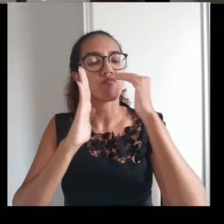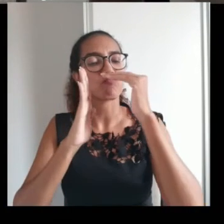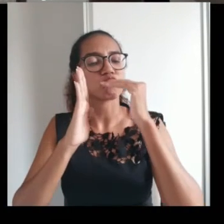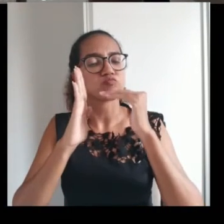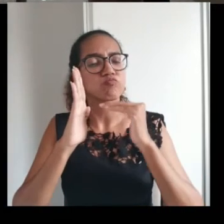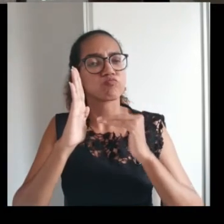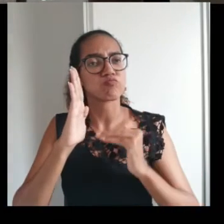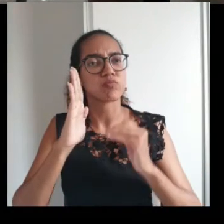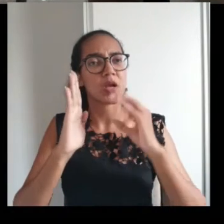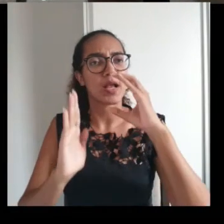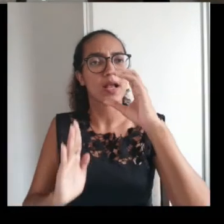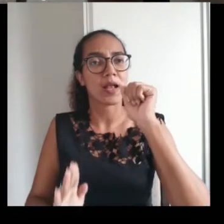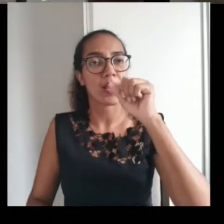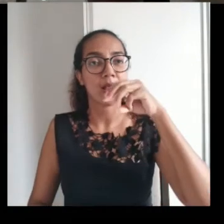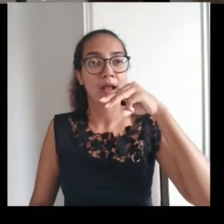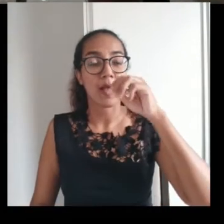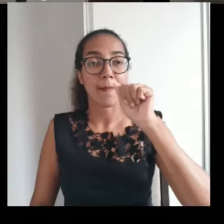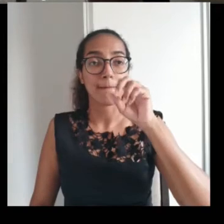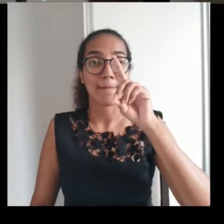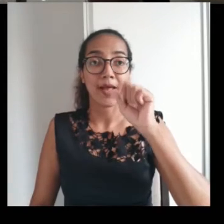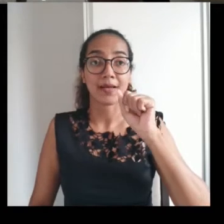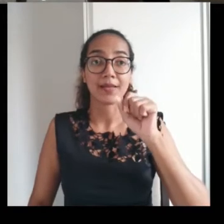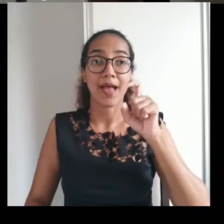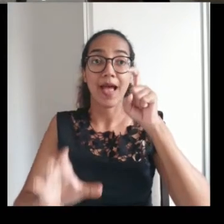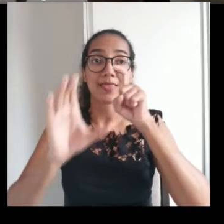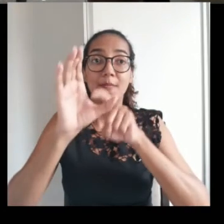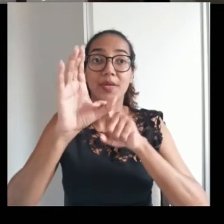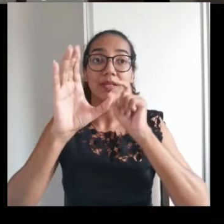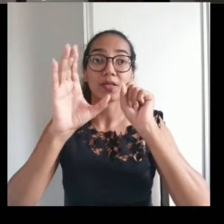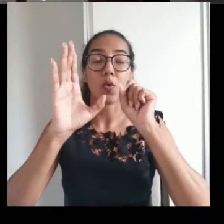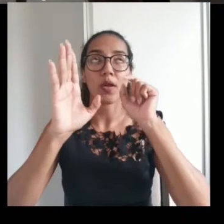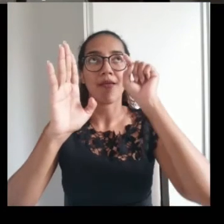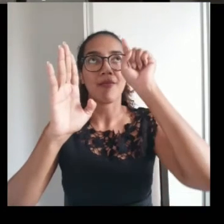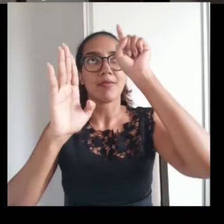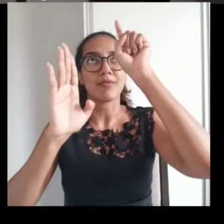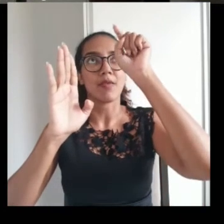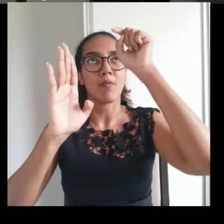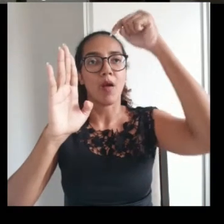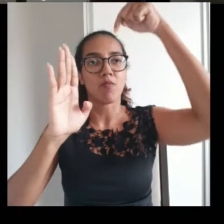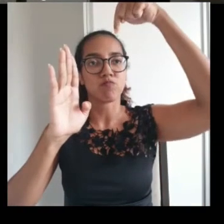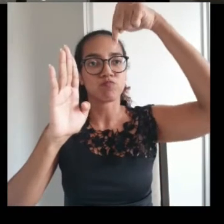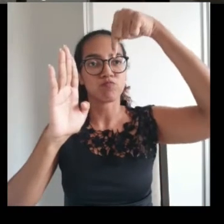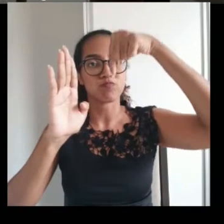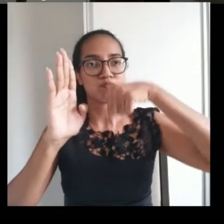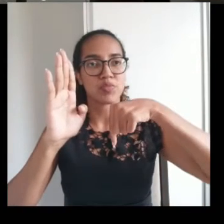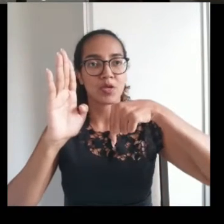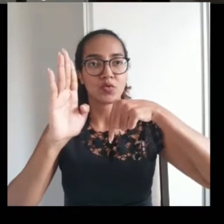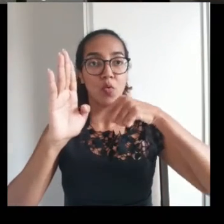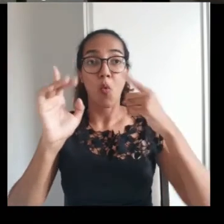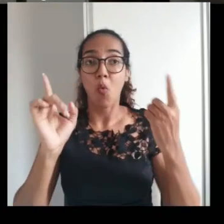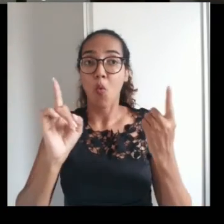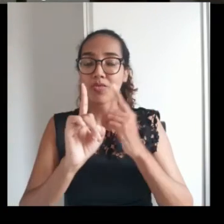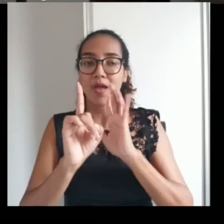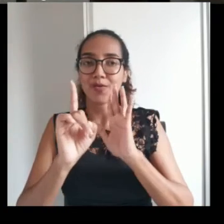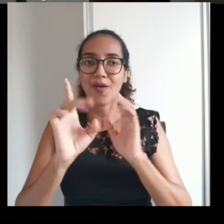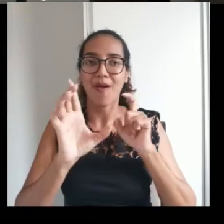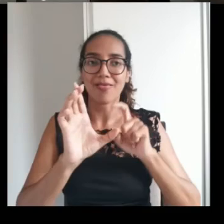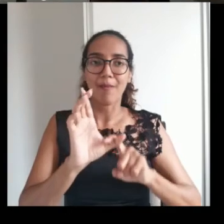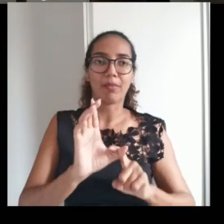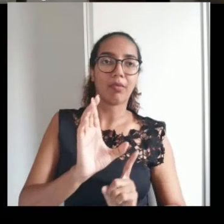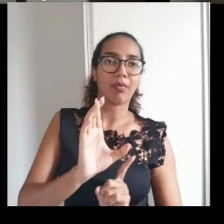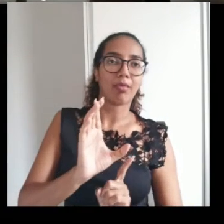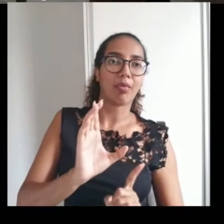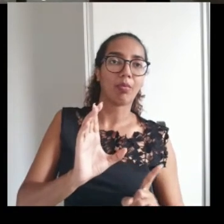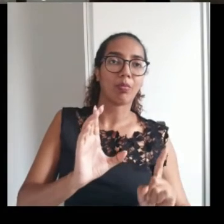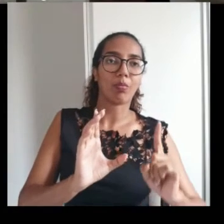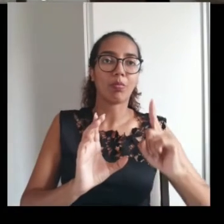Sempre dependência de cima para baixo e nunca o contrário, tá certo? Nunca de baixo para cima, né? A gente pode ter várias camadas, depende